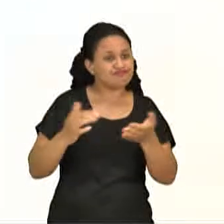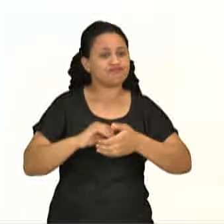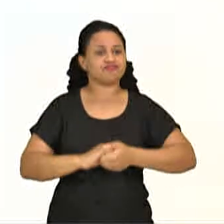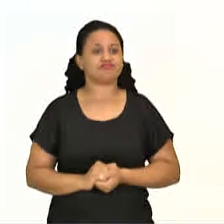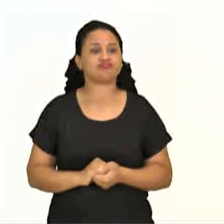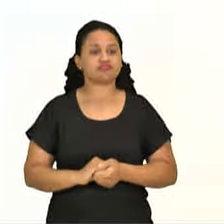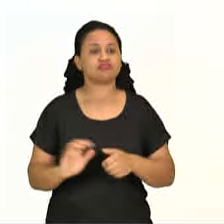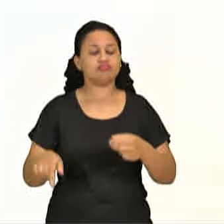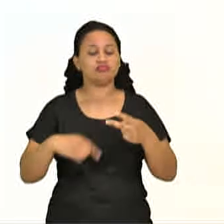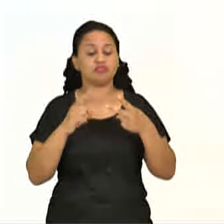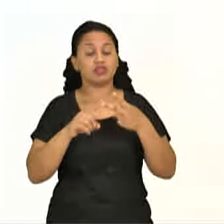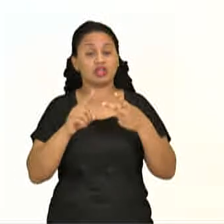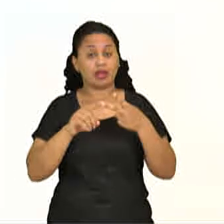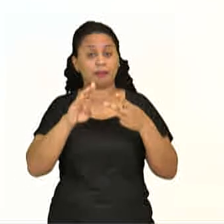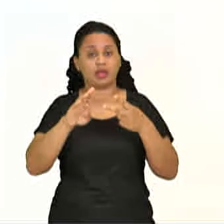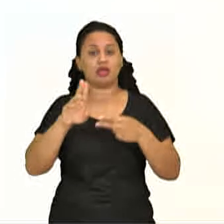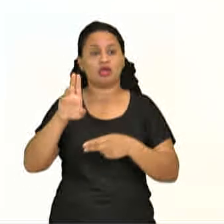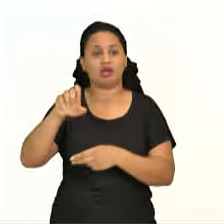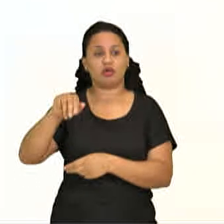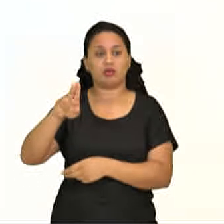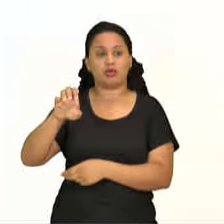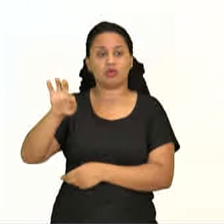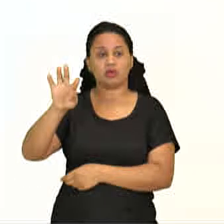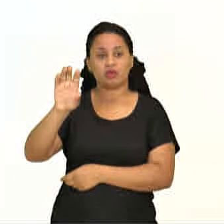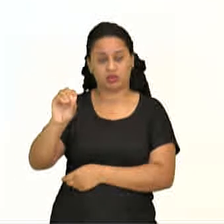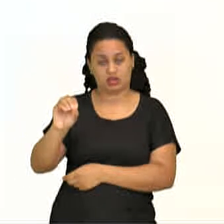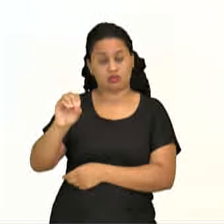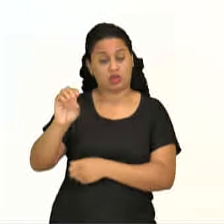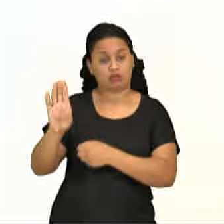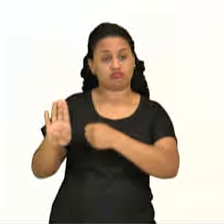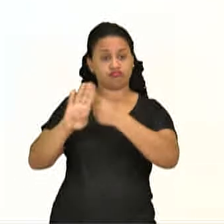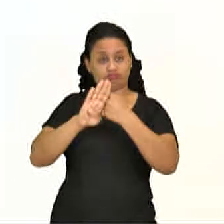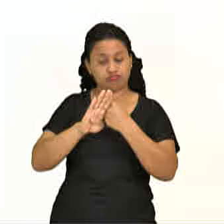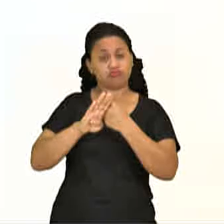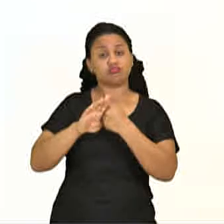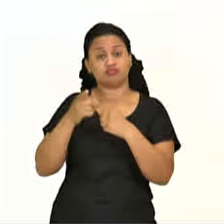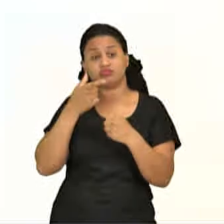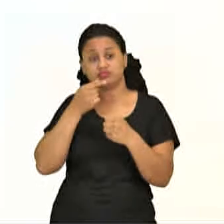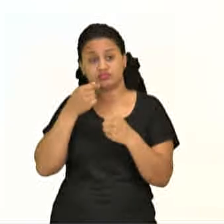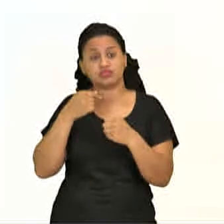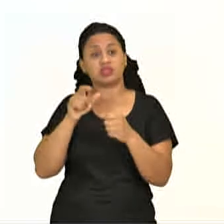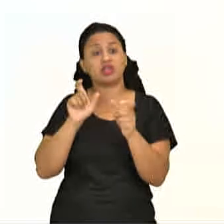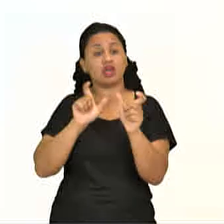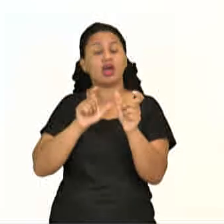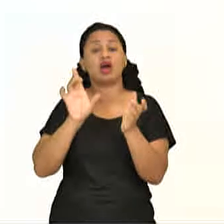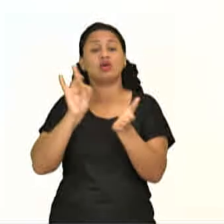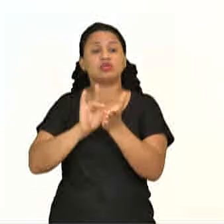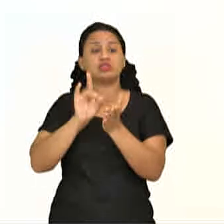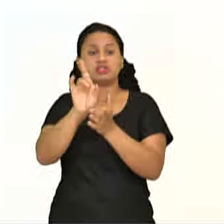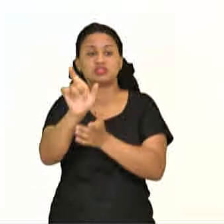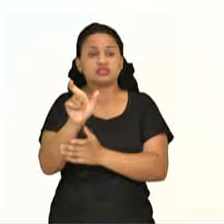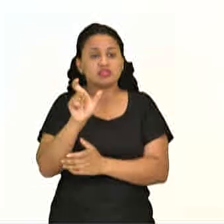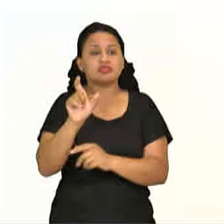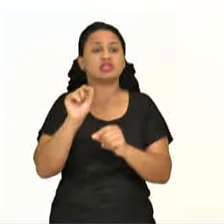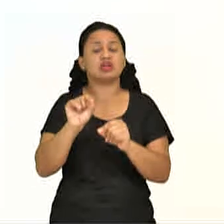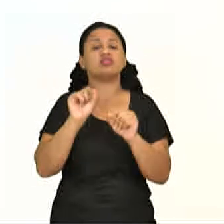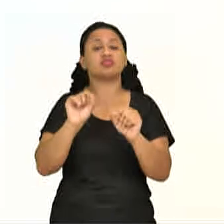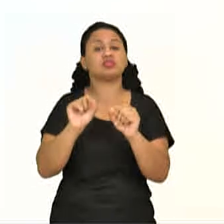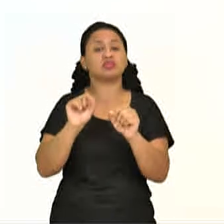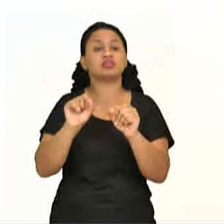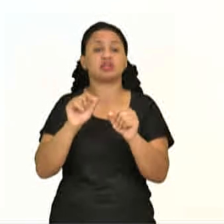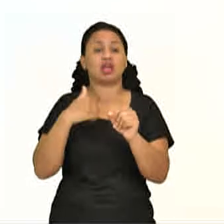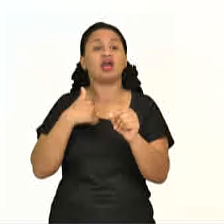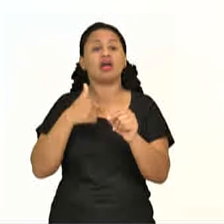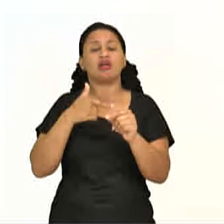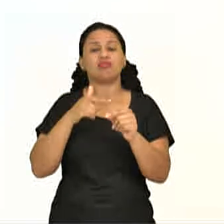Unguento é um substantivo masculino, uma palavra masculina. Eu falo o unguento. A etimologia, ou seja, a origem da palavra